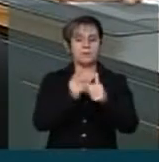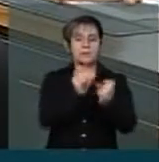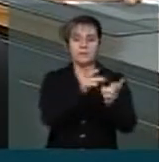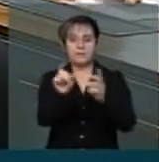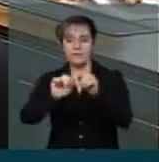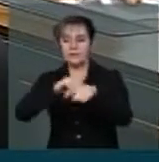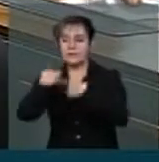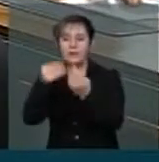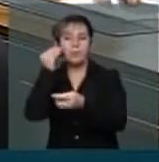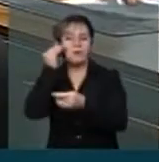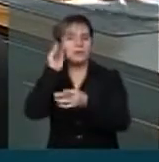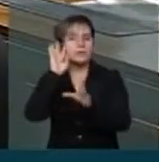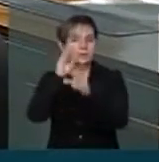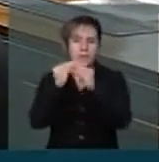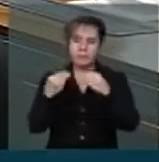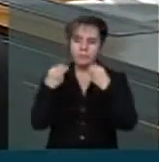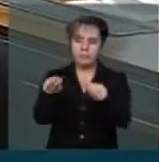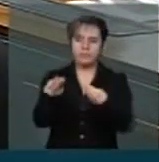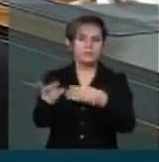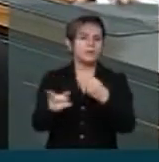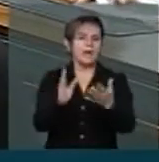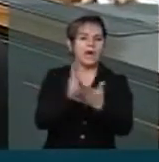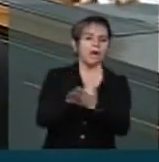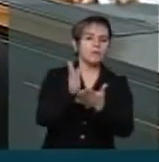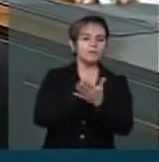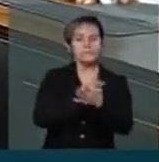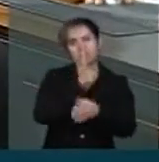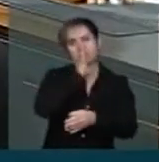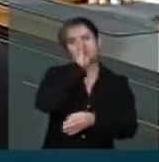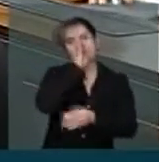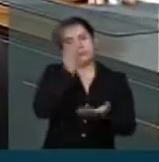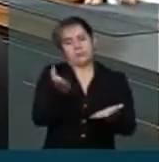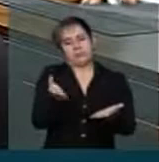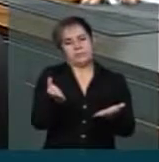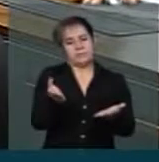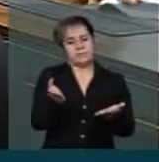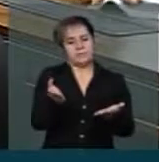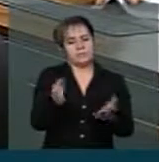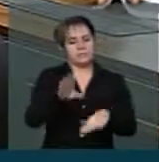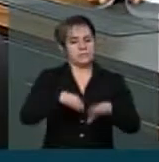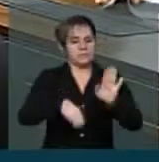como entregar, algumas passaram do ponto, talvez pela